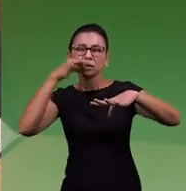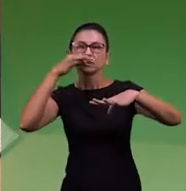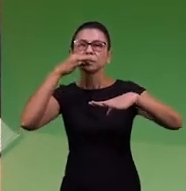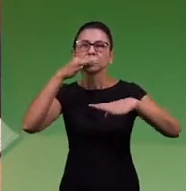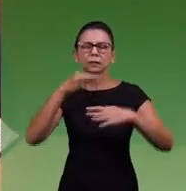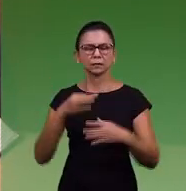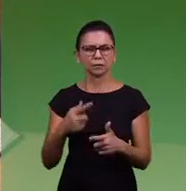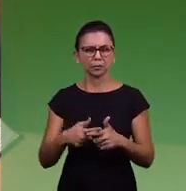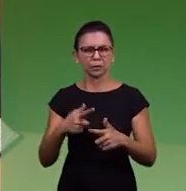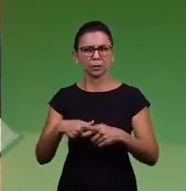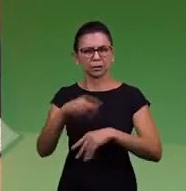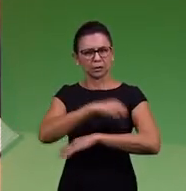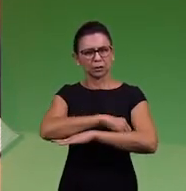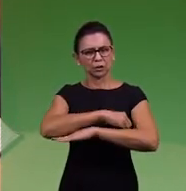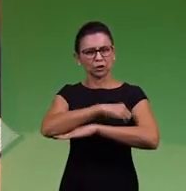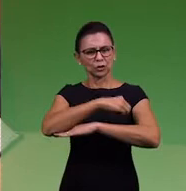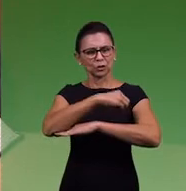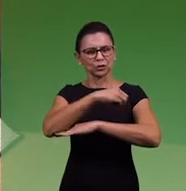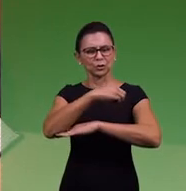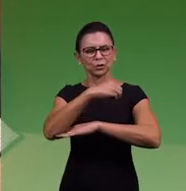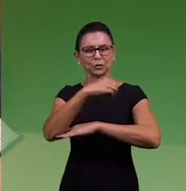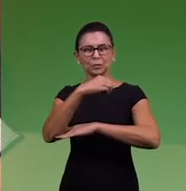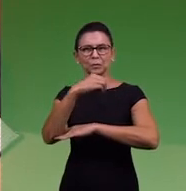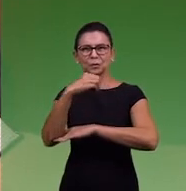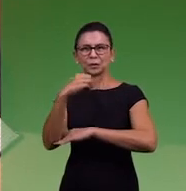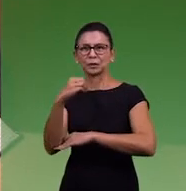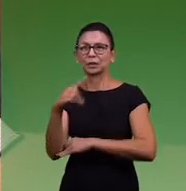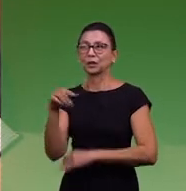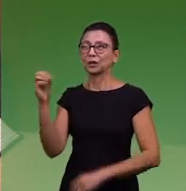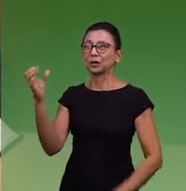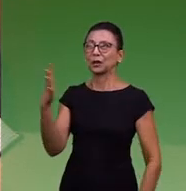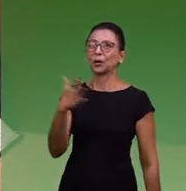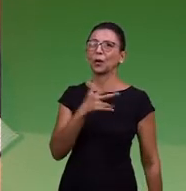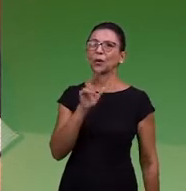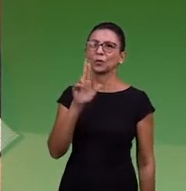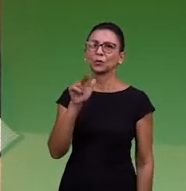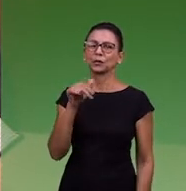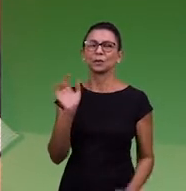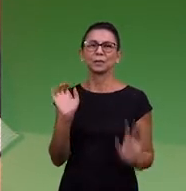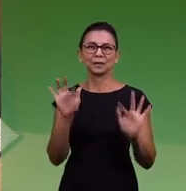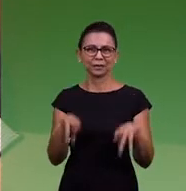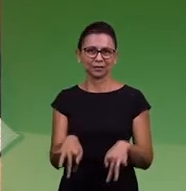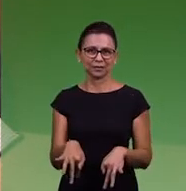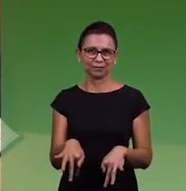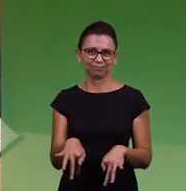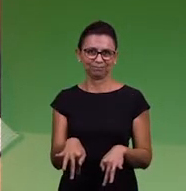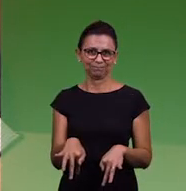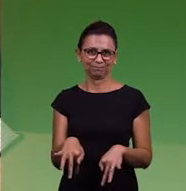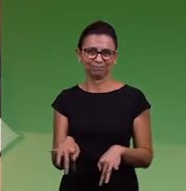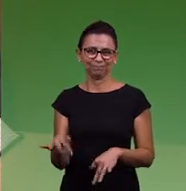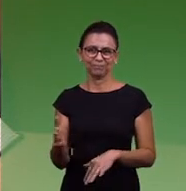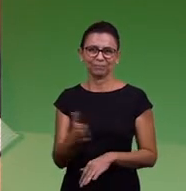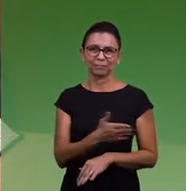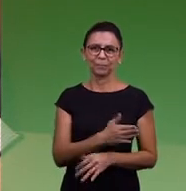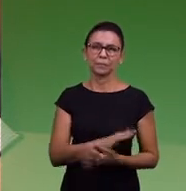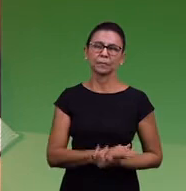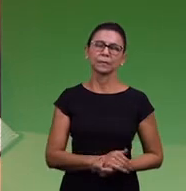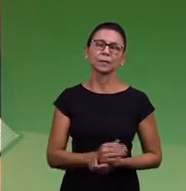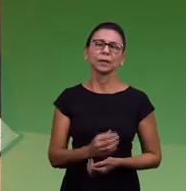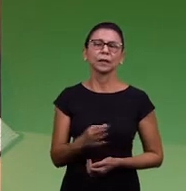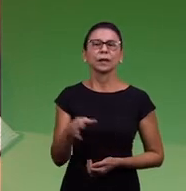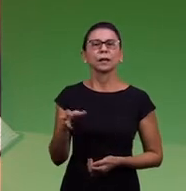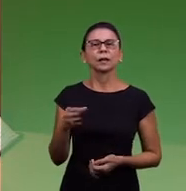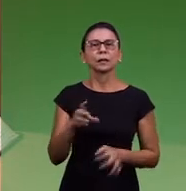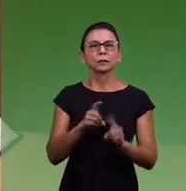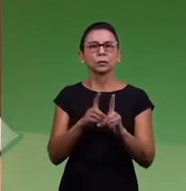de manhã? É a manhã do novo dia, o eterno dia, o dia que nunca mais vai se findar. É o milênio. Outras doutrinas mais, né,